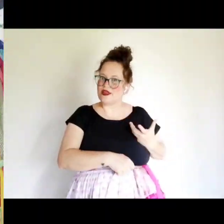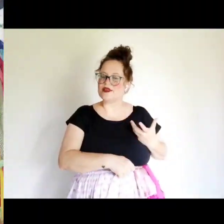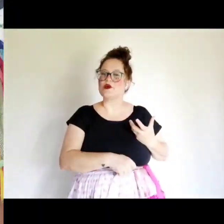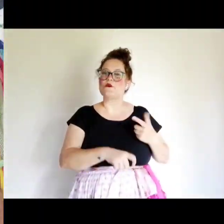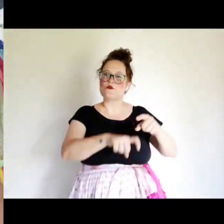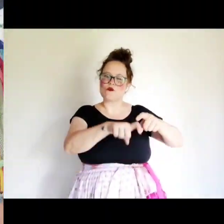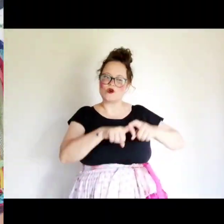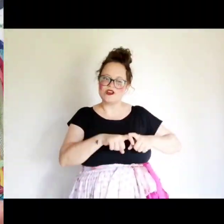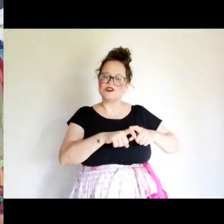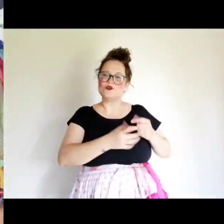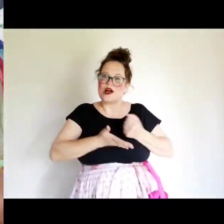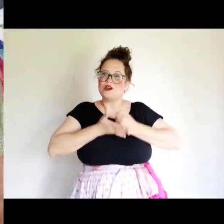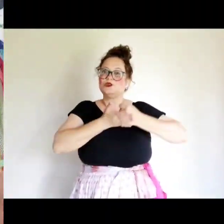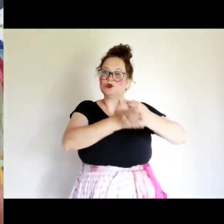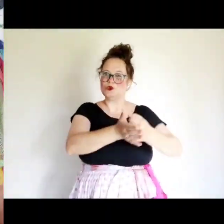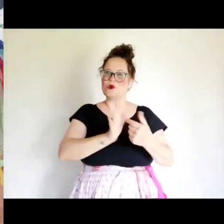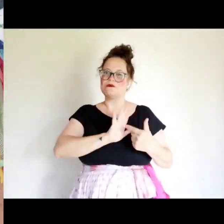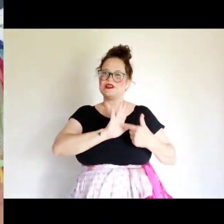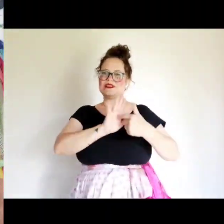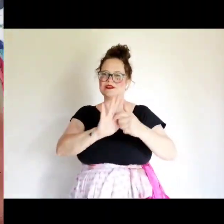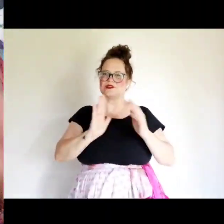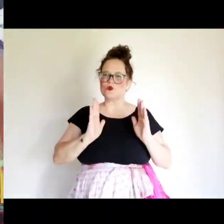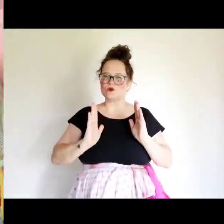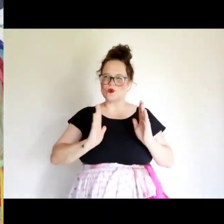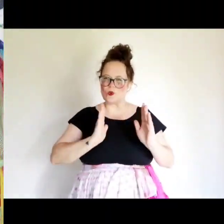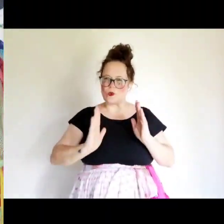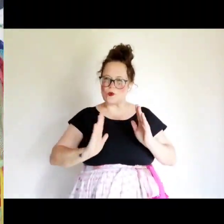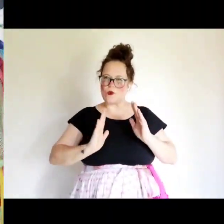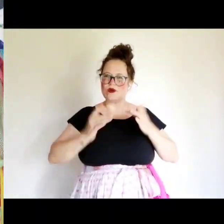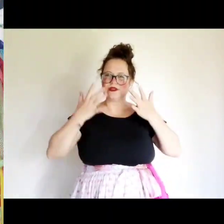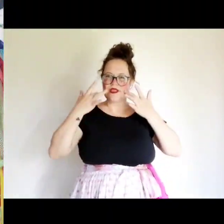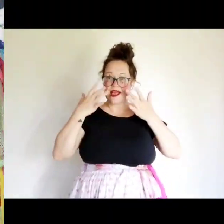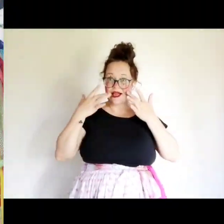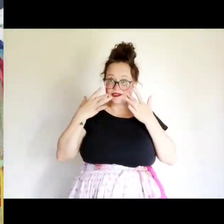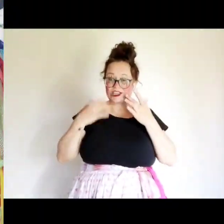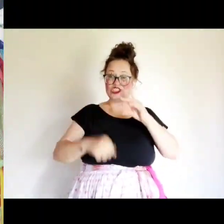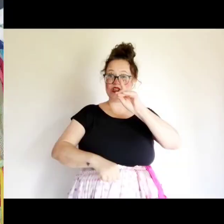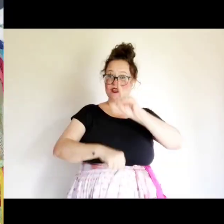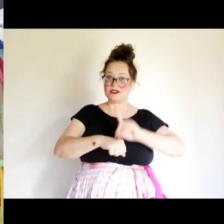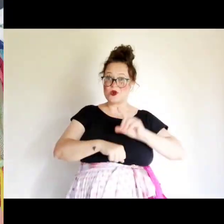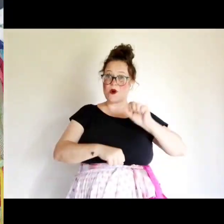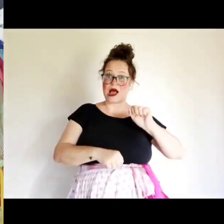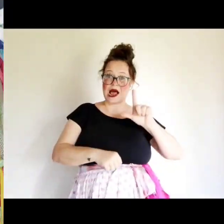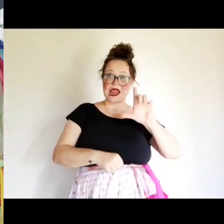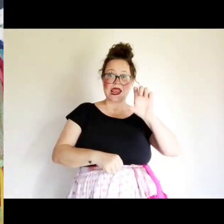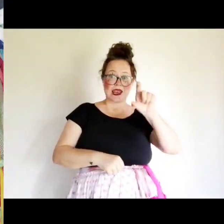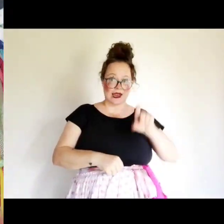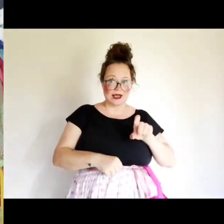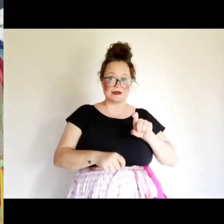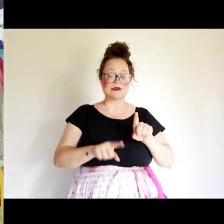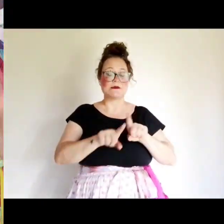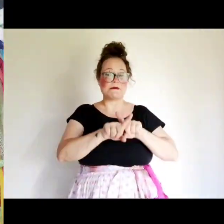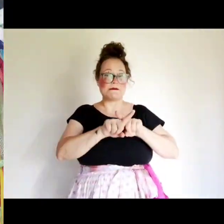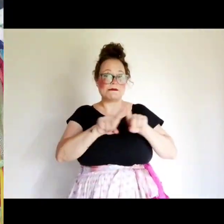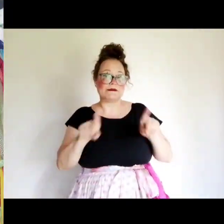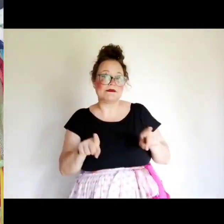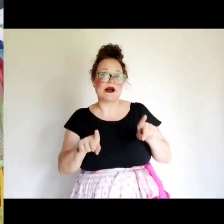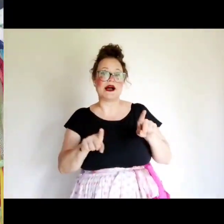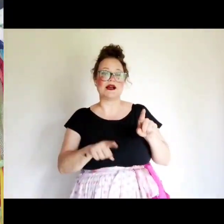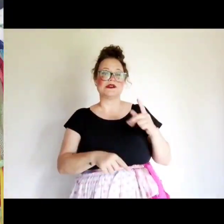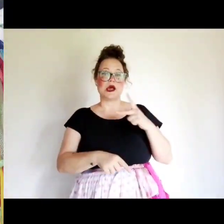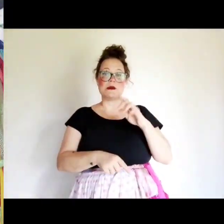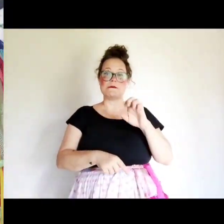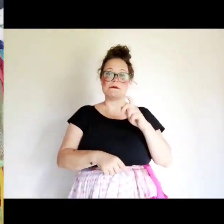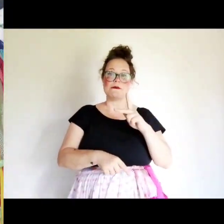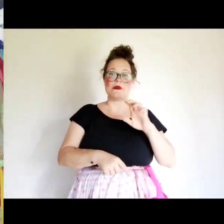que assessorou ali o nosso número, né? Porque a direção do número é do Alex Nascimento. Ele e o Alex daí